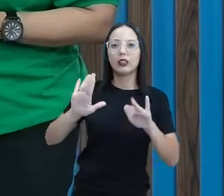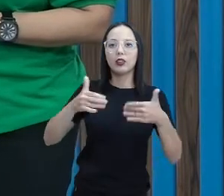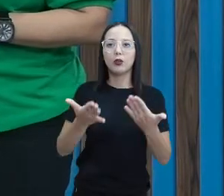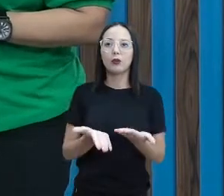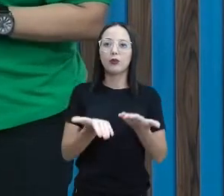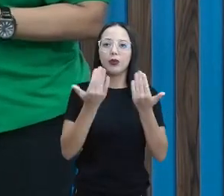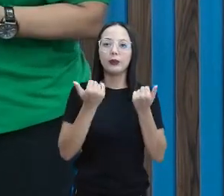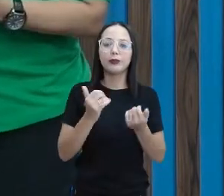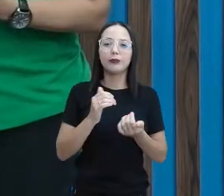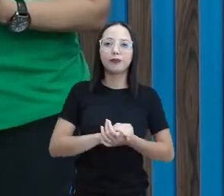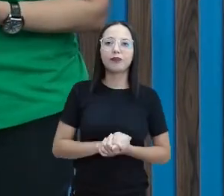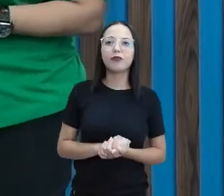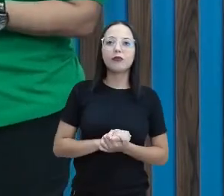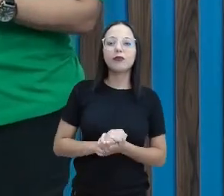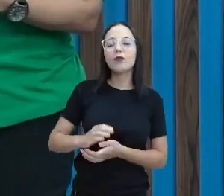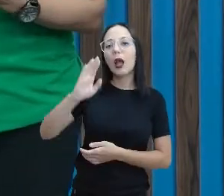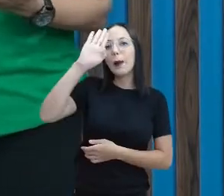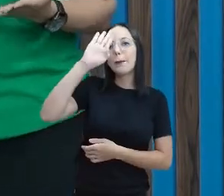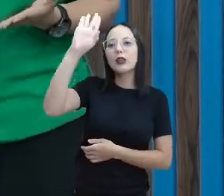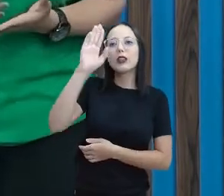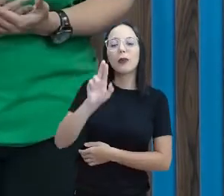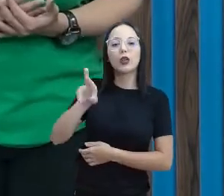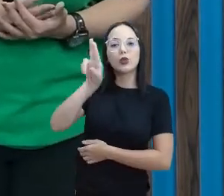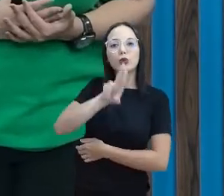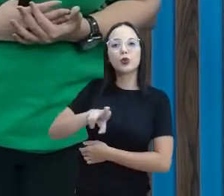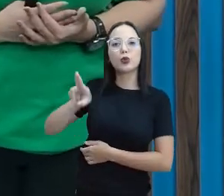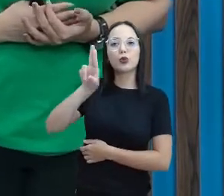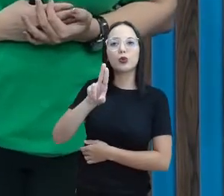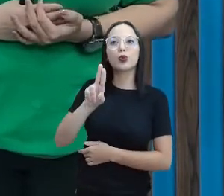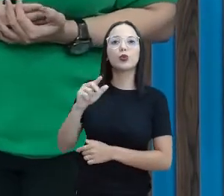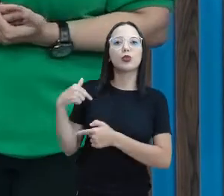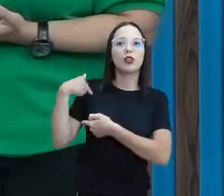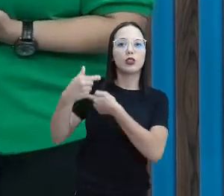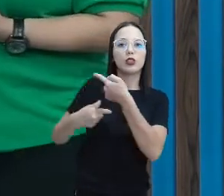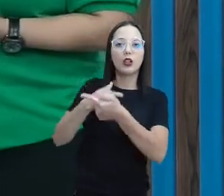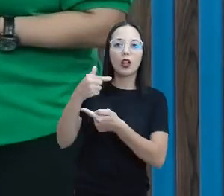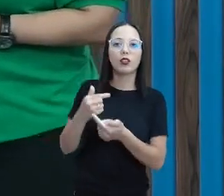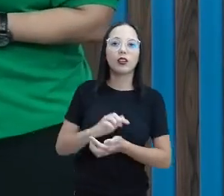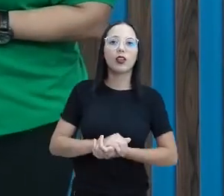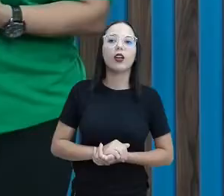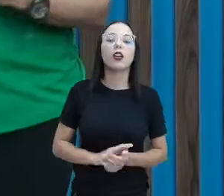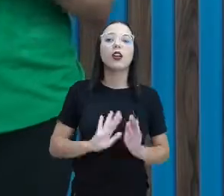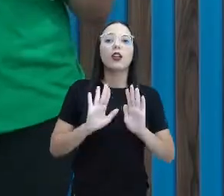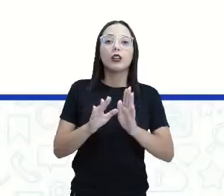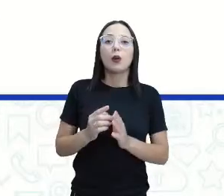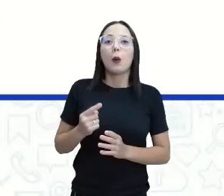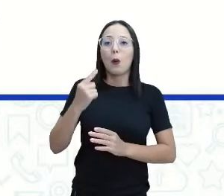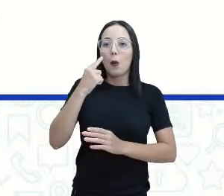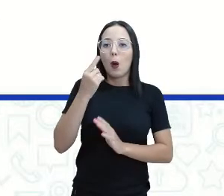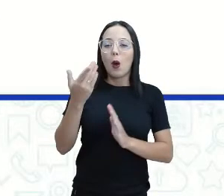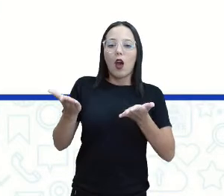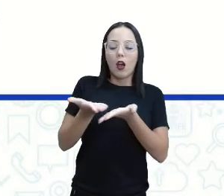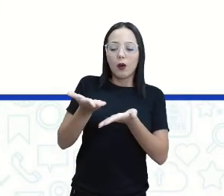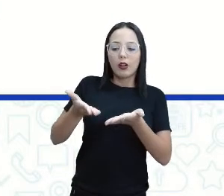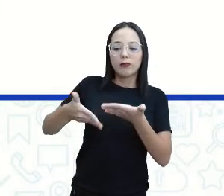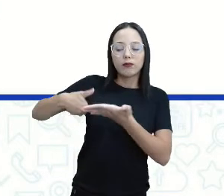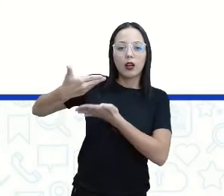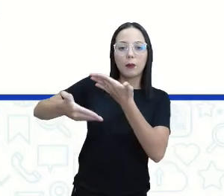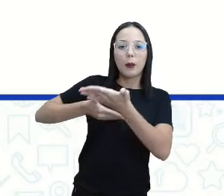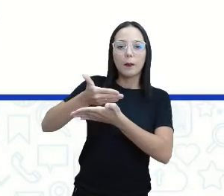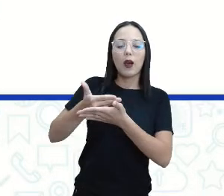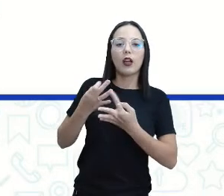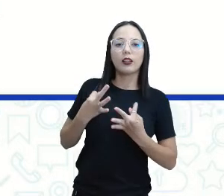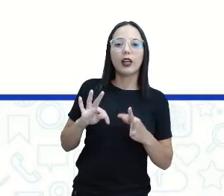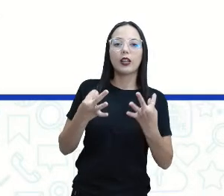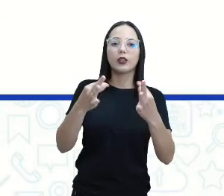lá. Principais aplicações da engenharia genética. Então, ó, gente, esses avanços tecnológicos